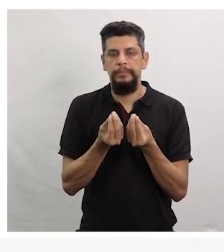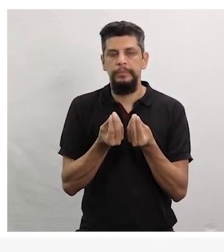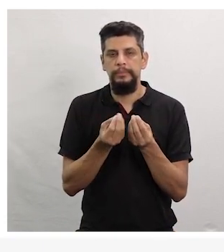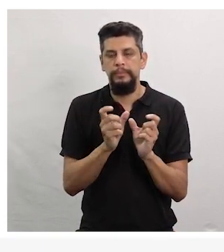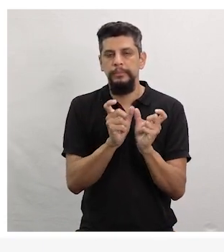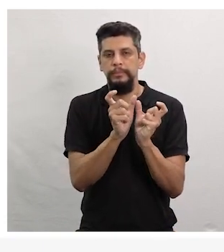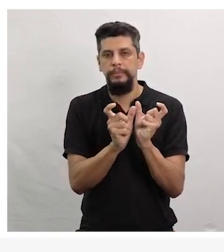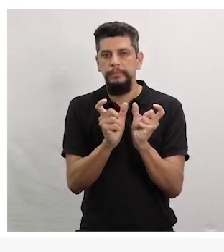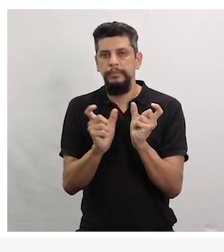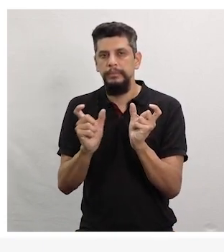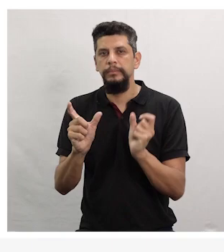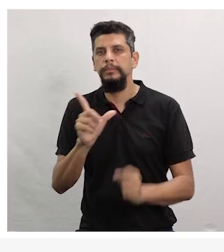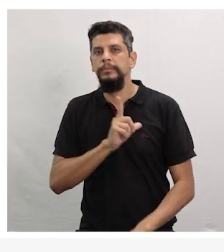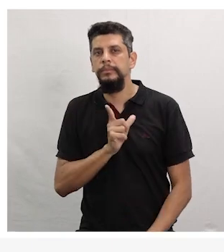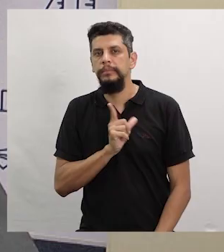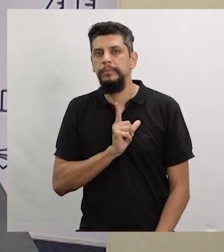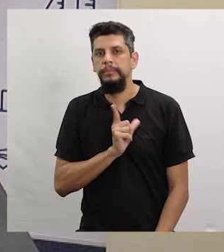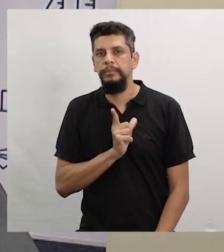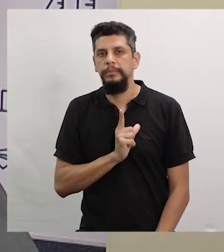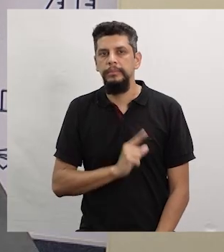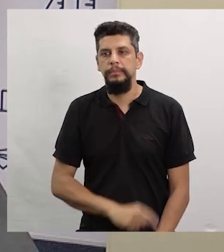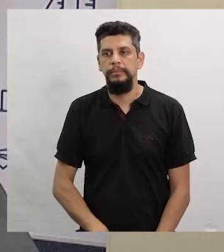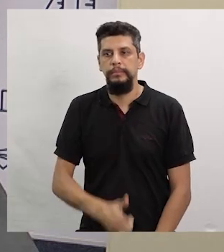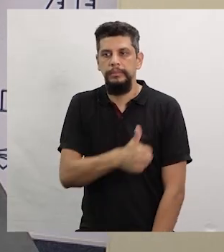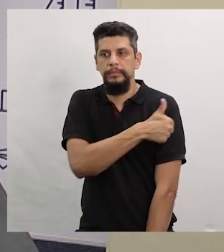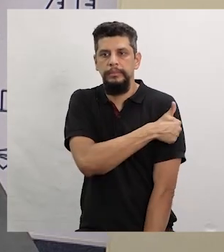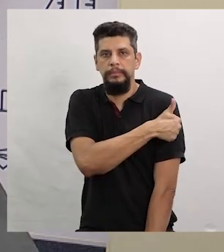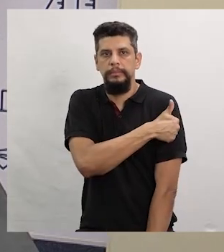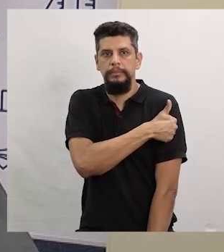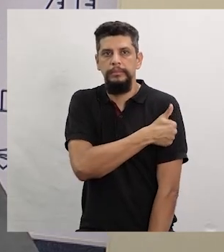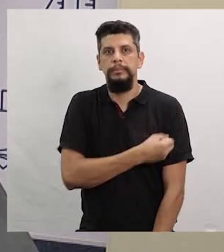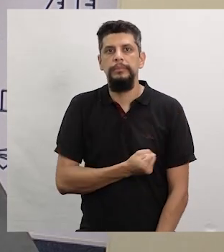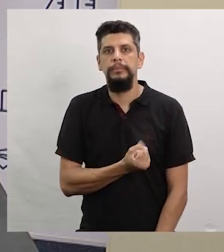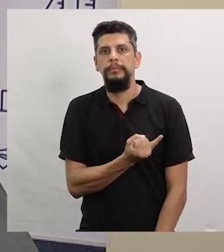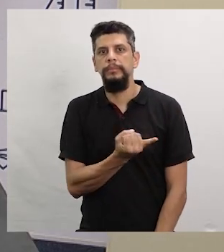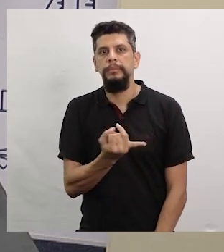quantas vezes a gente abre a boca para falar a palavra